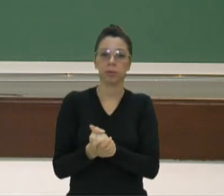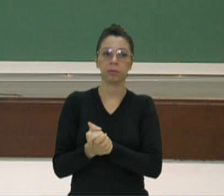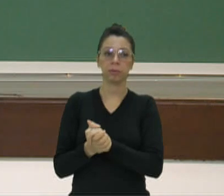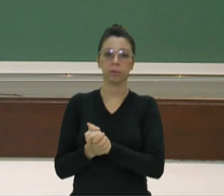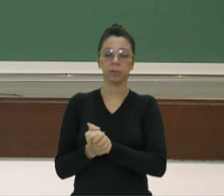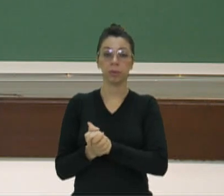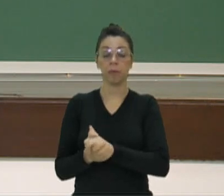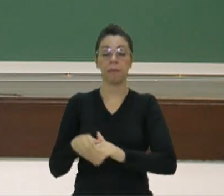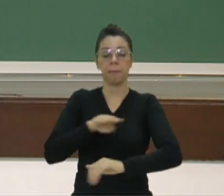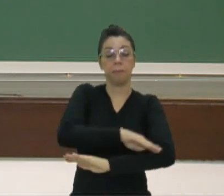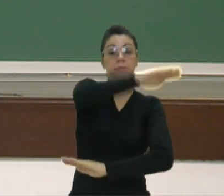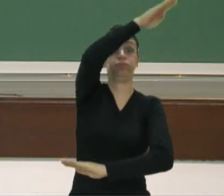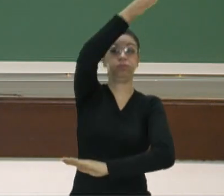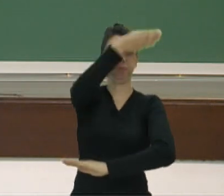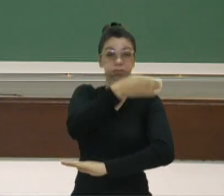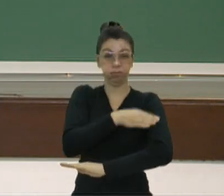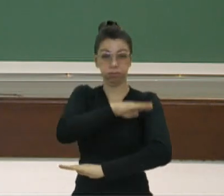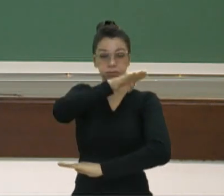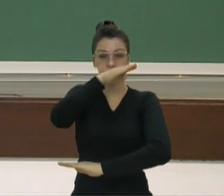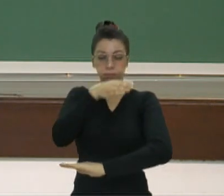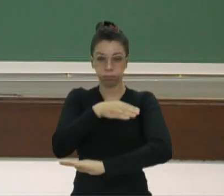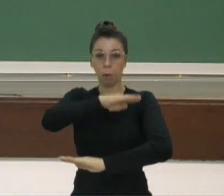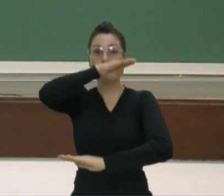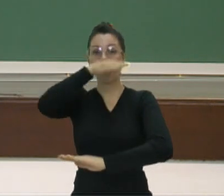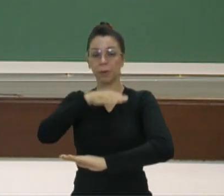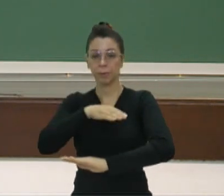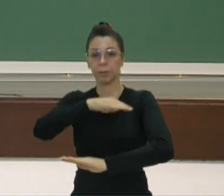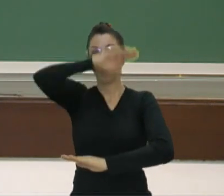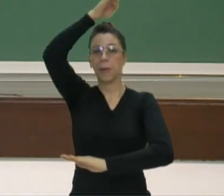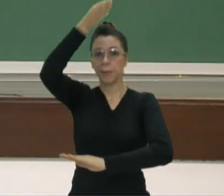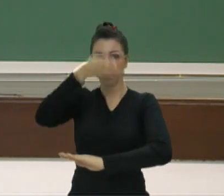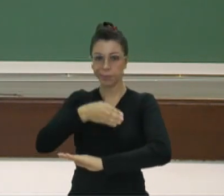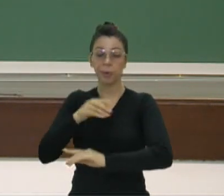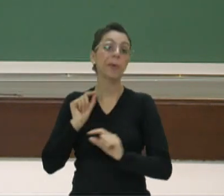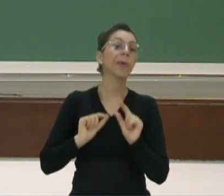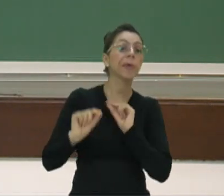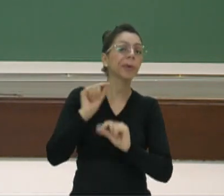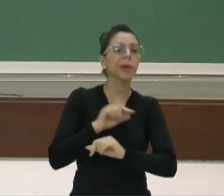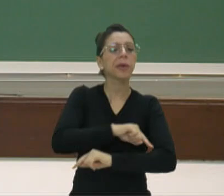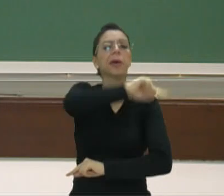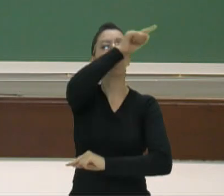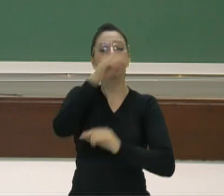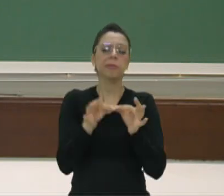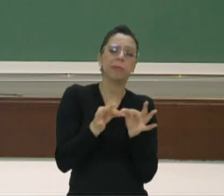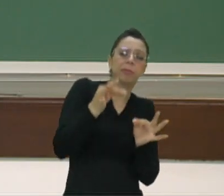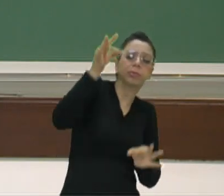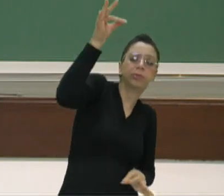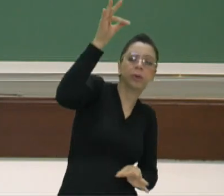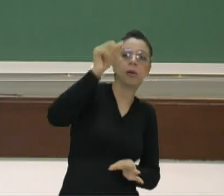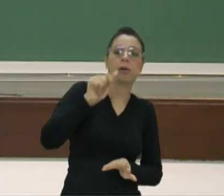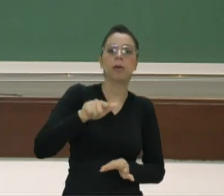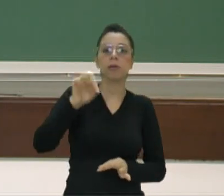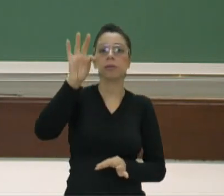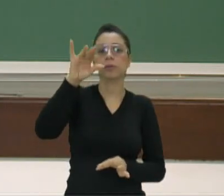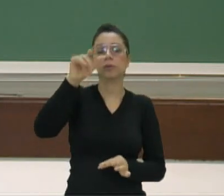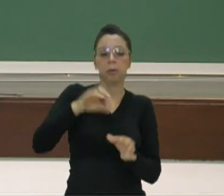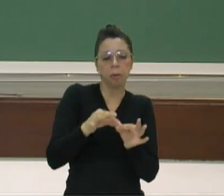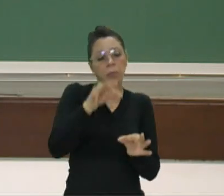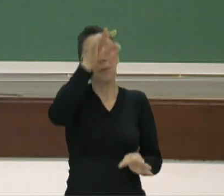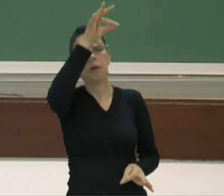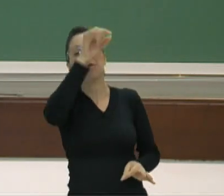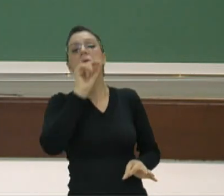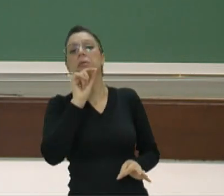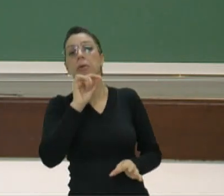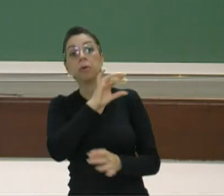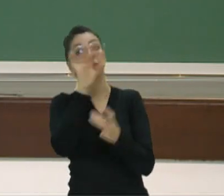maior altitude. E aproveitamos aqui para fazer esse resgate do que é altitude. Altitude é uma altura, mas é uma